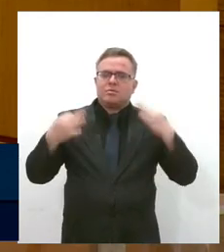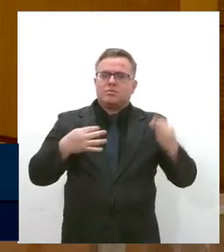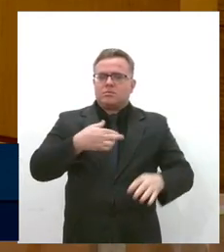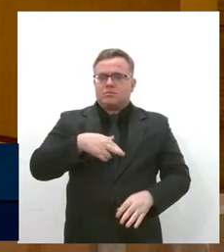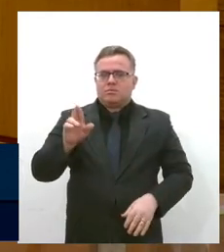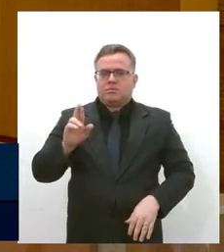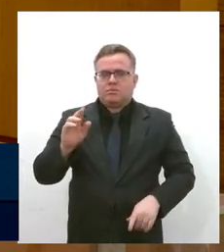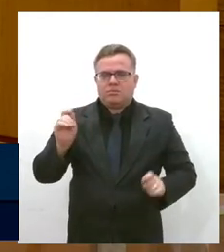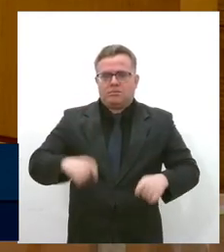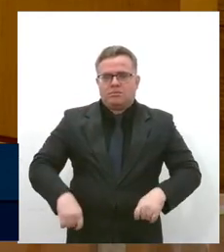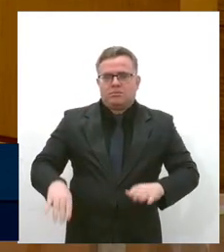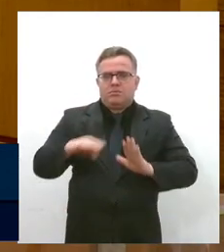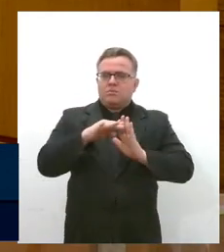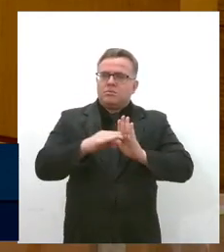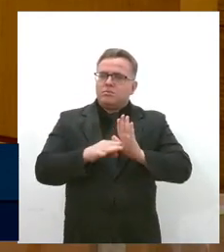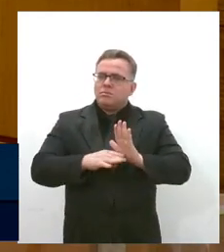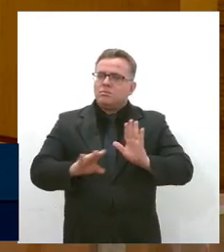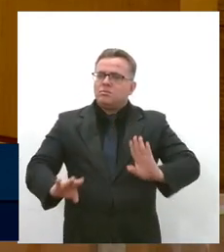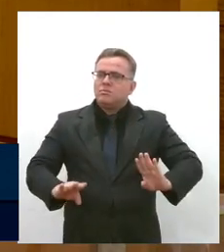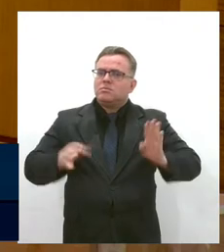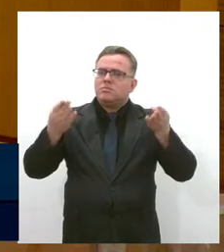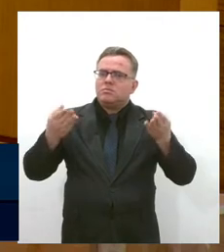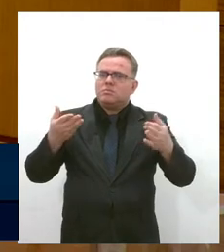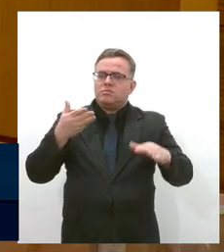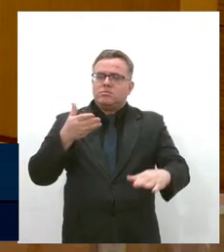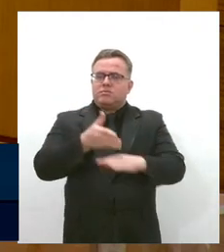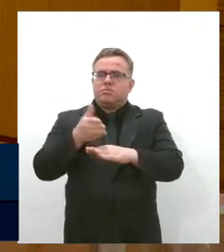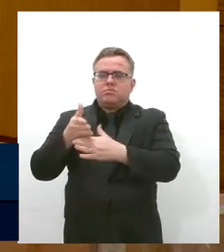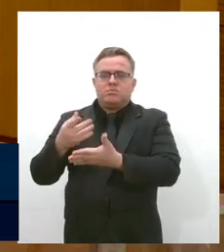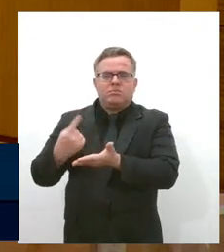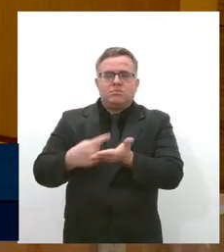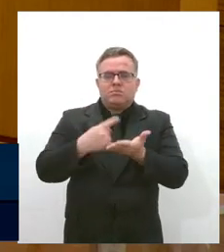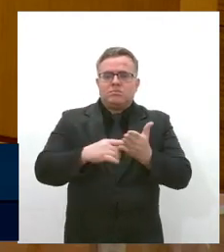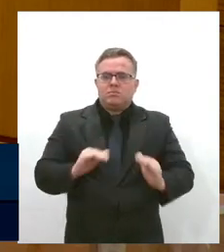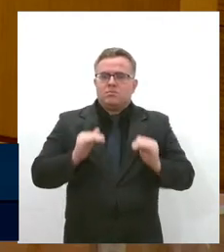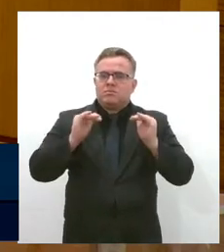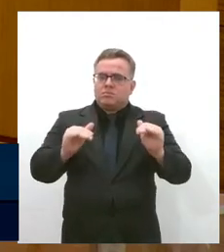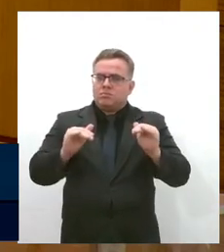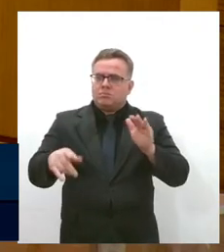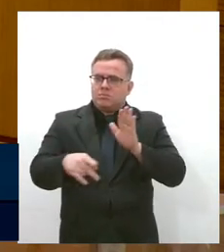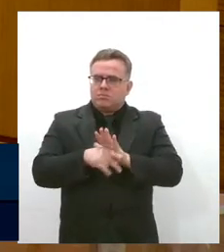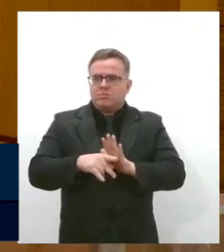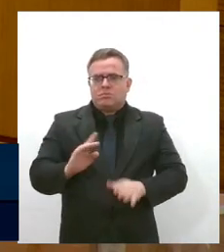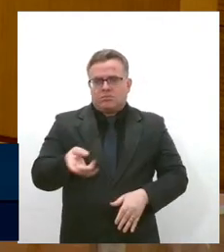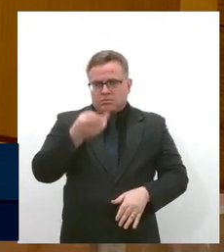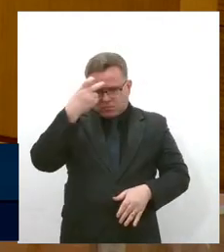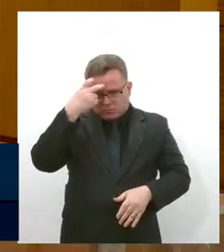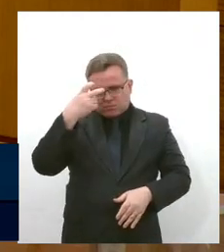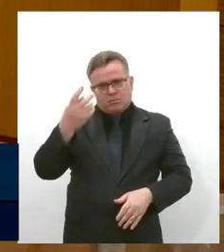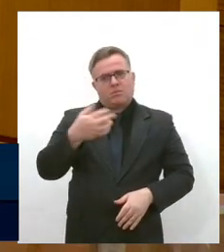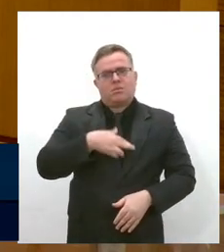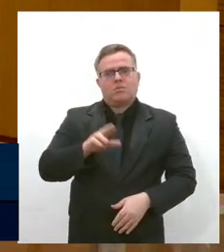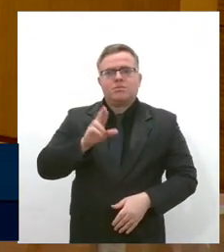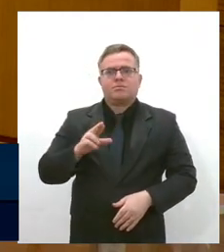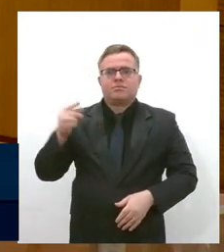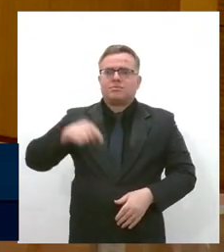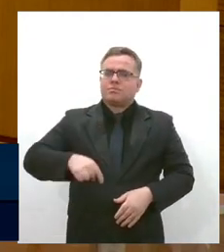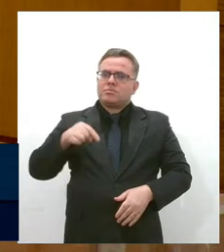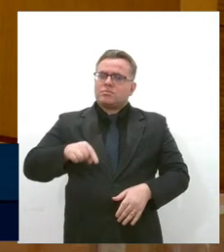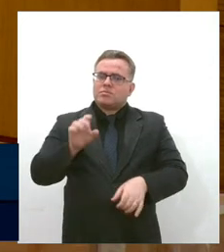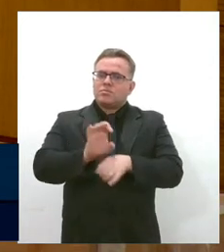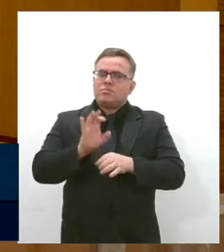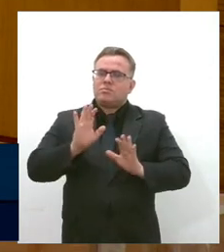eventos, empreendimentos, promoções culturais e religiosas de grande porte. O nosso Estado tem avançado nessas áreas com ações